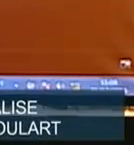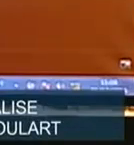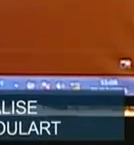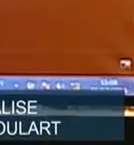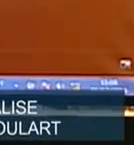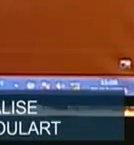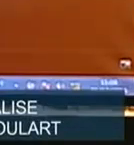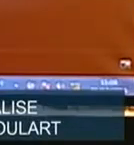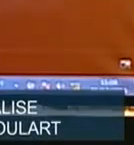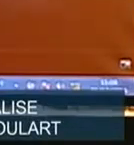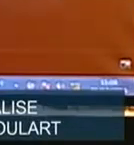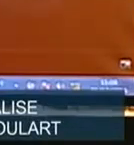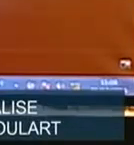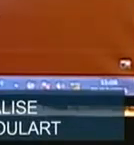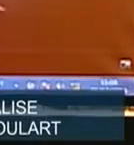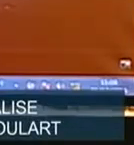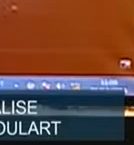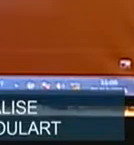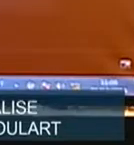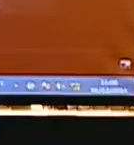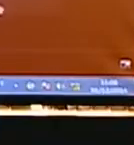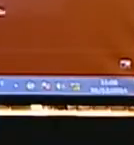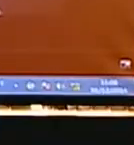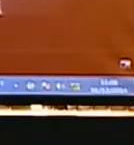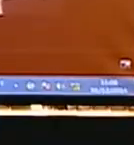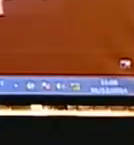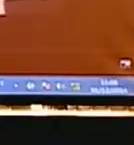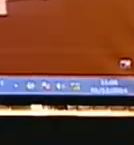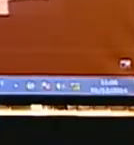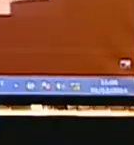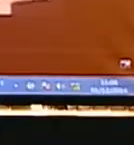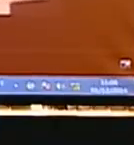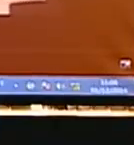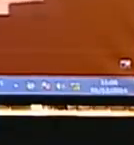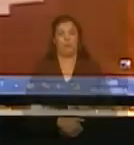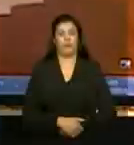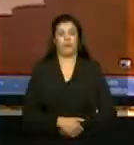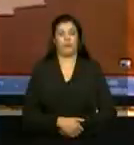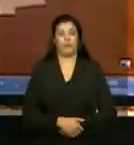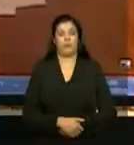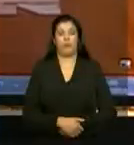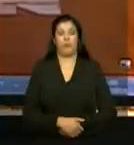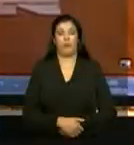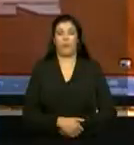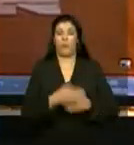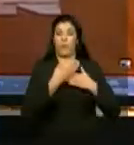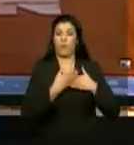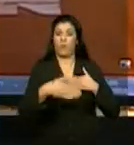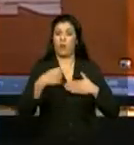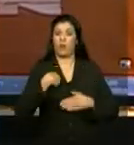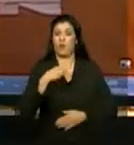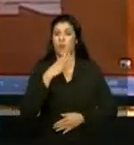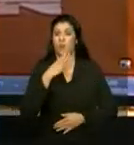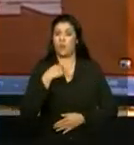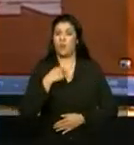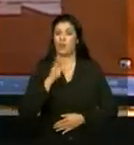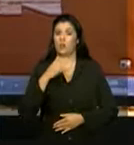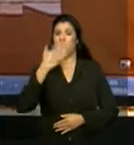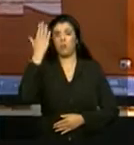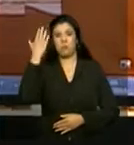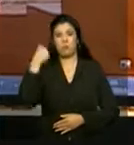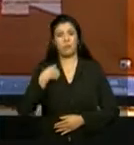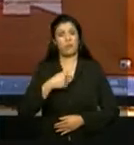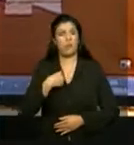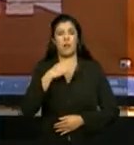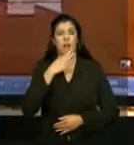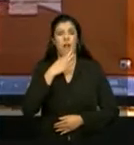o processo tem o que eu sei pelo que eu conheço e pelo que me foi um leigo nesse assunto é